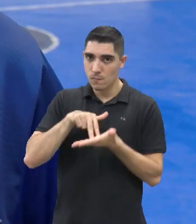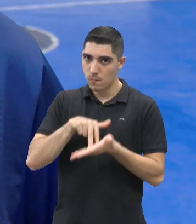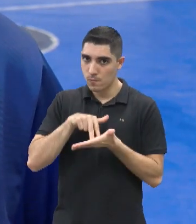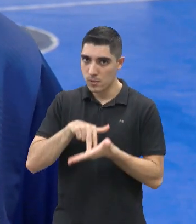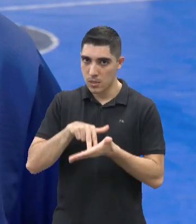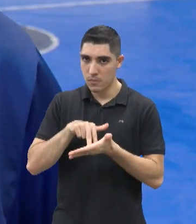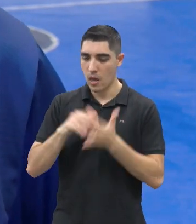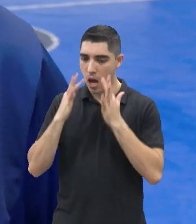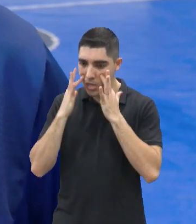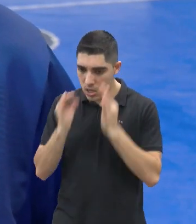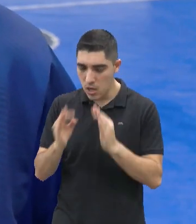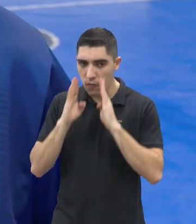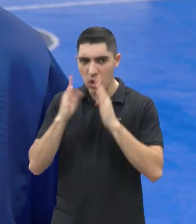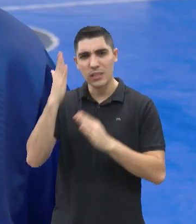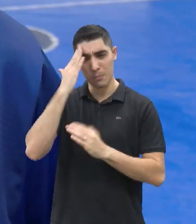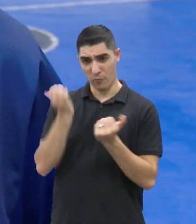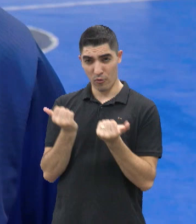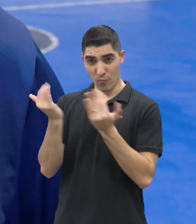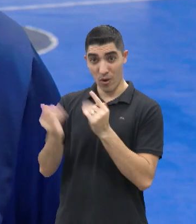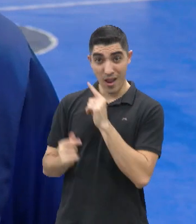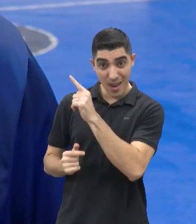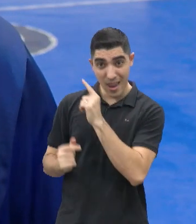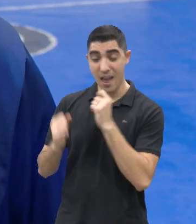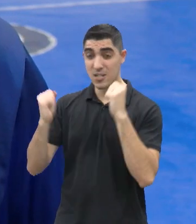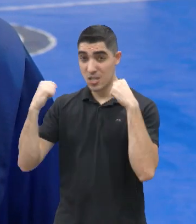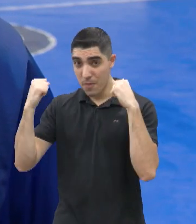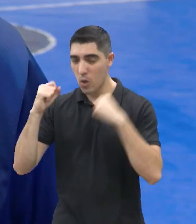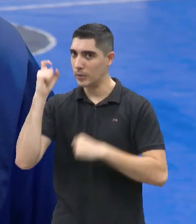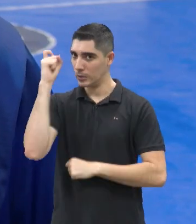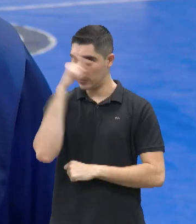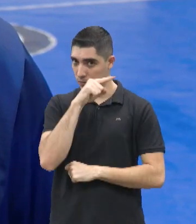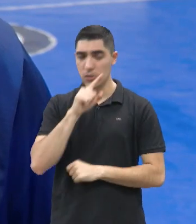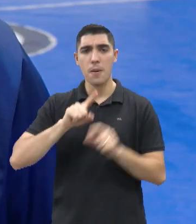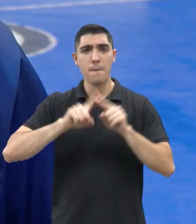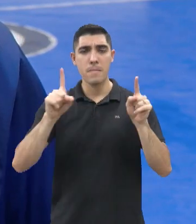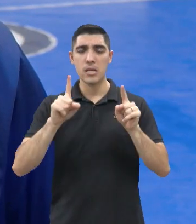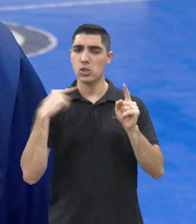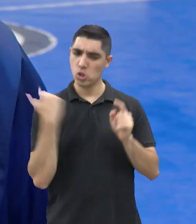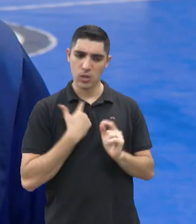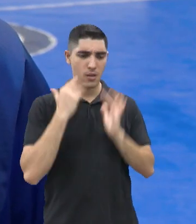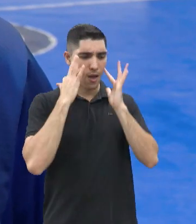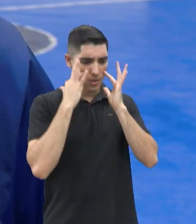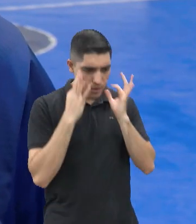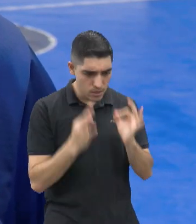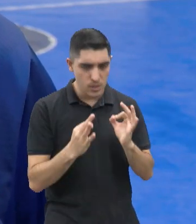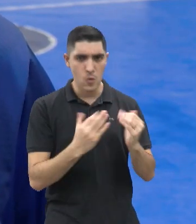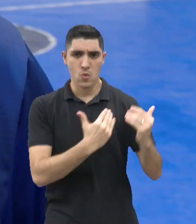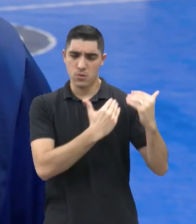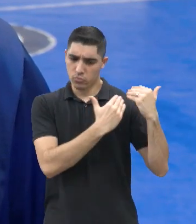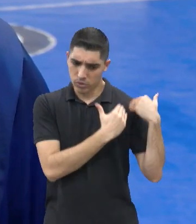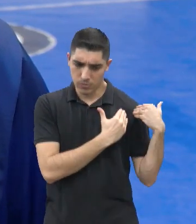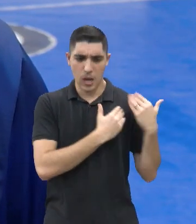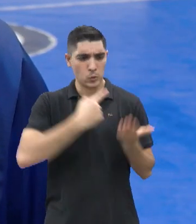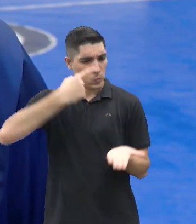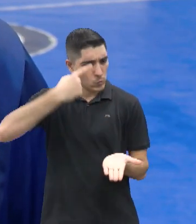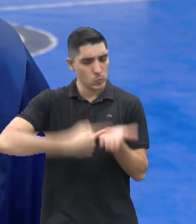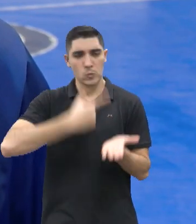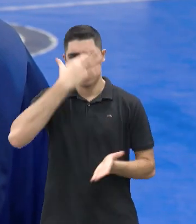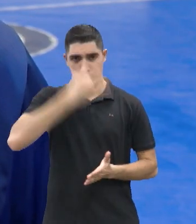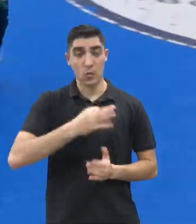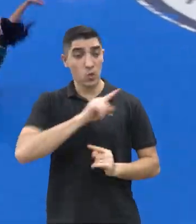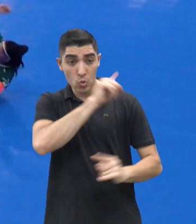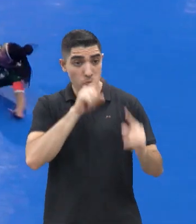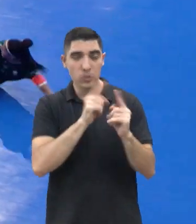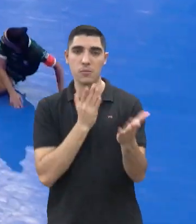muito difícil de jogar, mas a gente vai com muita concentração, muito comprometimento e sabendo que o nosso objetivo é chegar